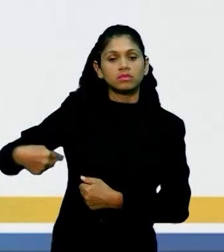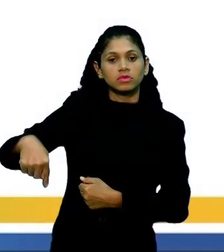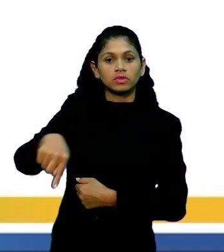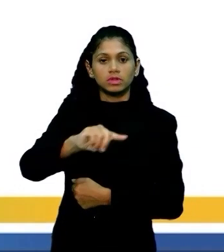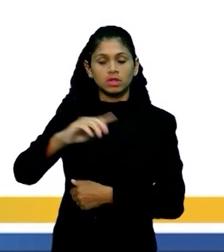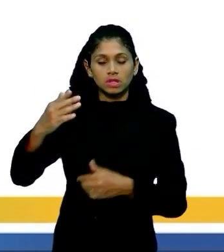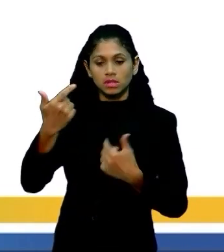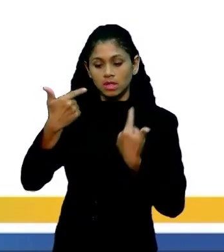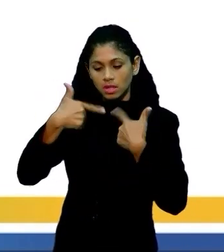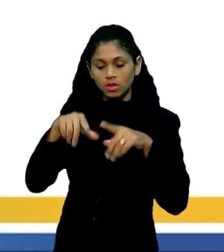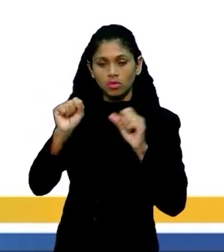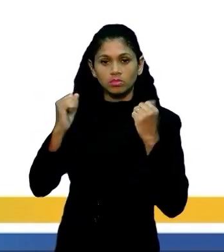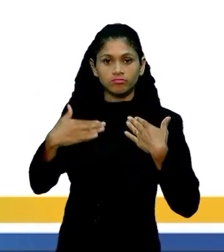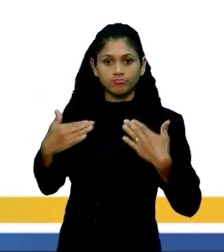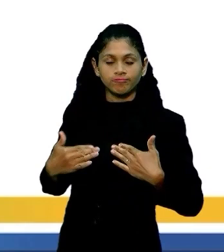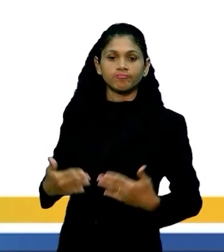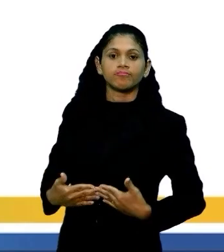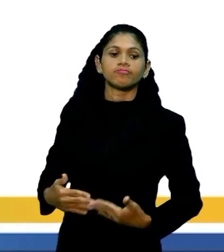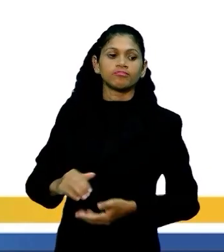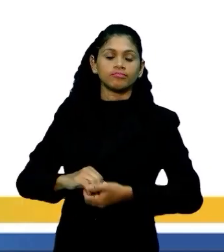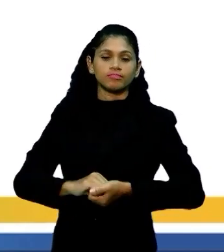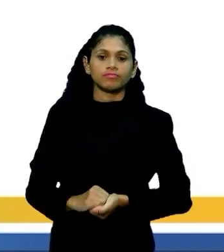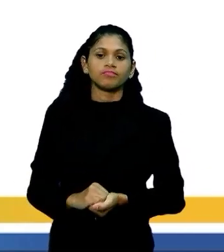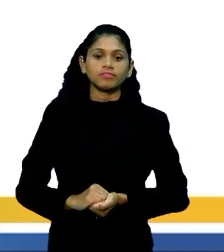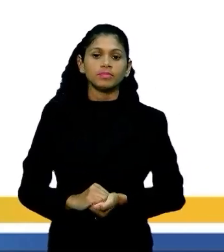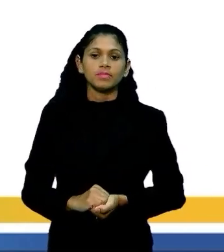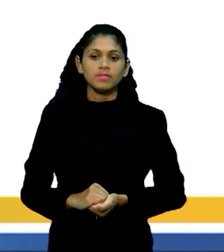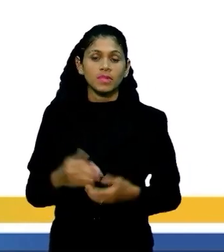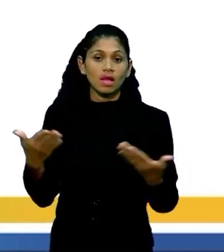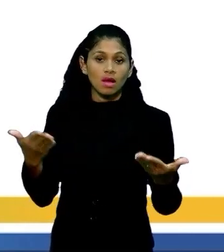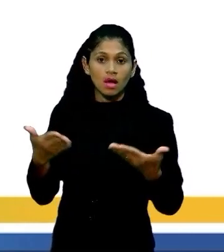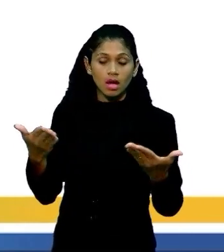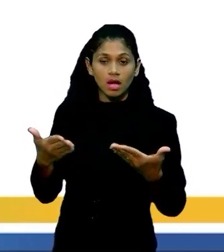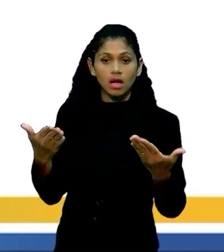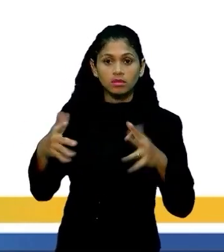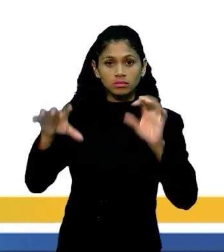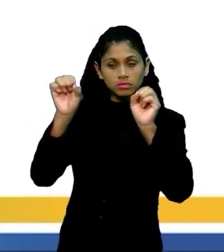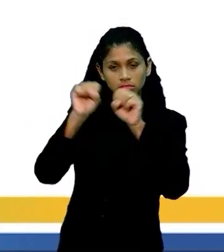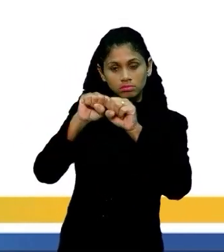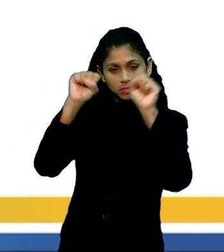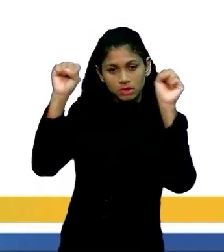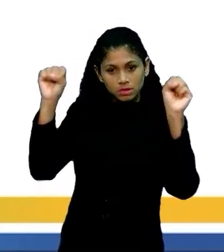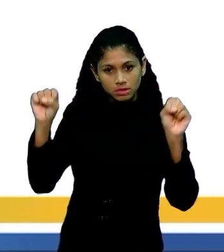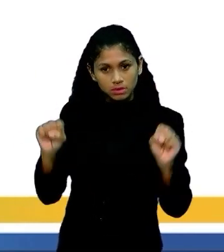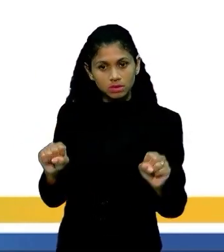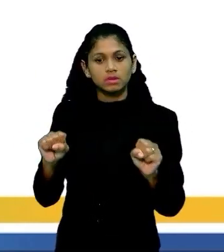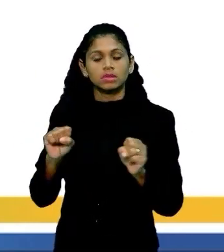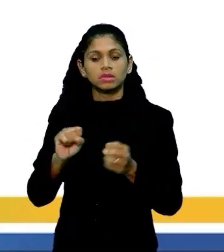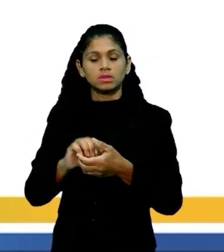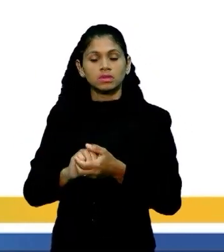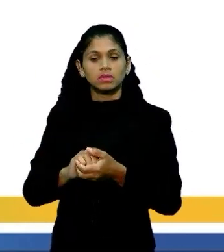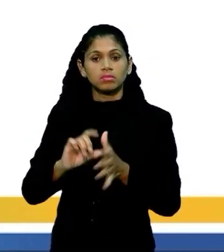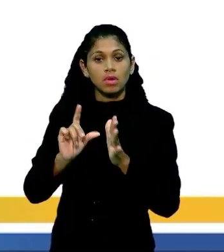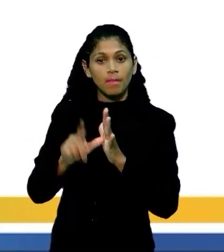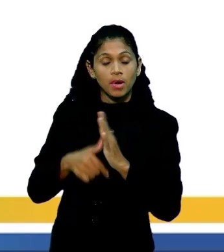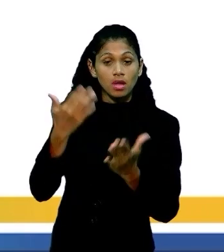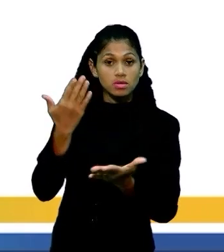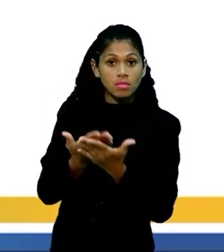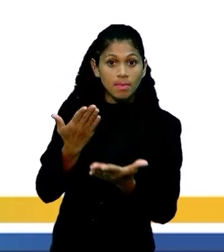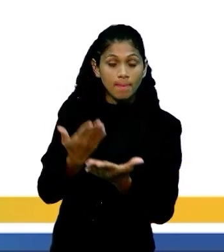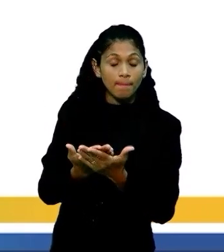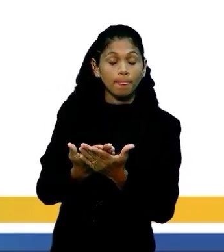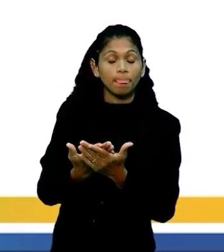Tranquilo então a gente compreendido isso a gente vai sistematizar aqui o nosso aprendizado nas próximas aulas que a gente tem que ter